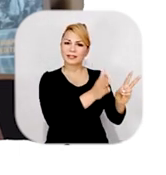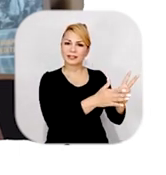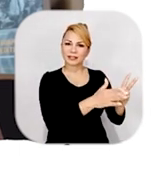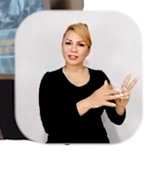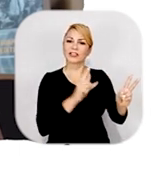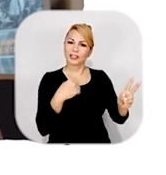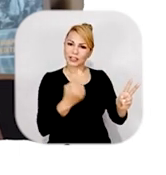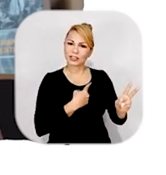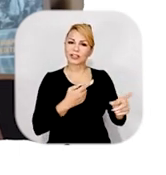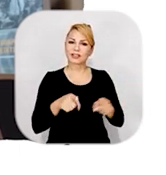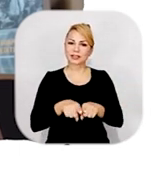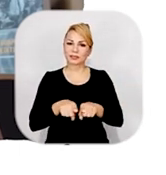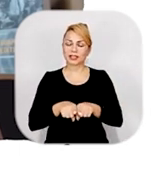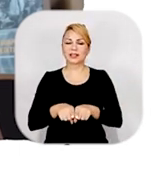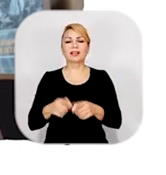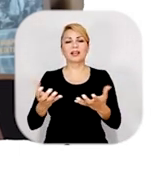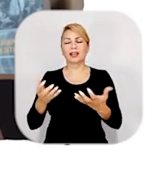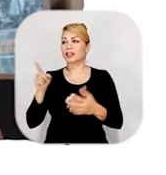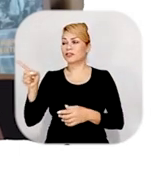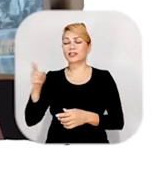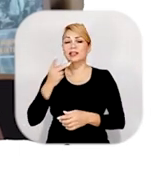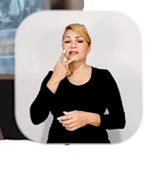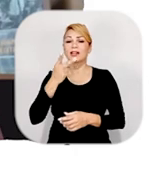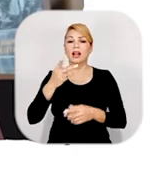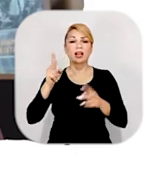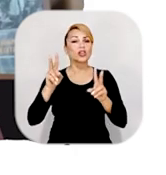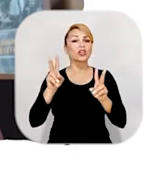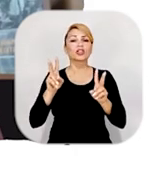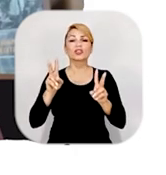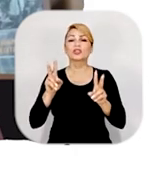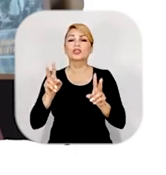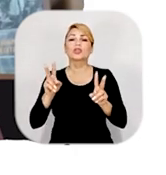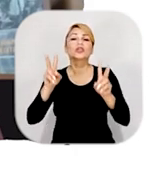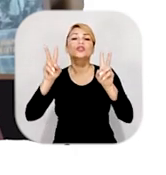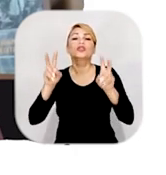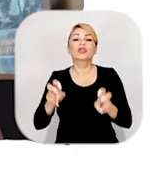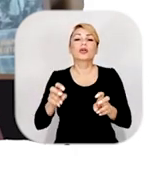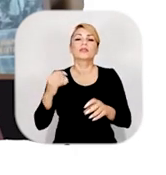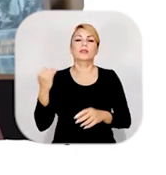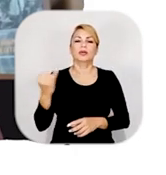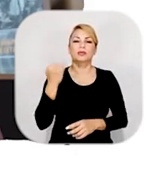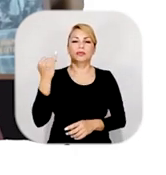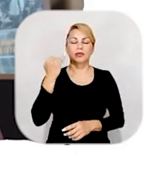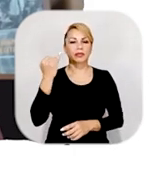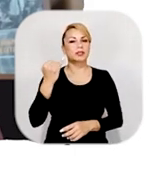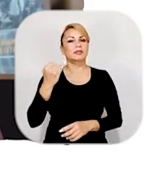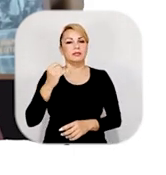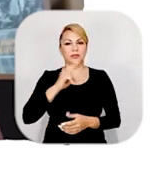gente também. Eu queria que você falasse um pouquinho da importância